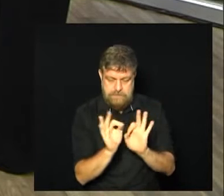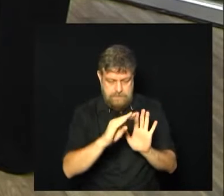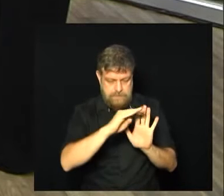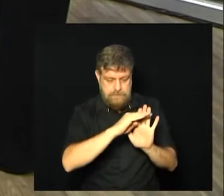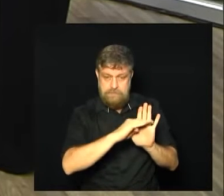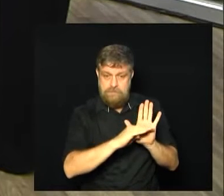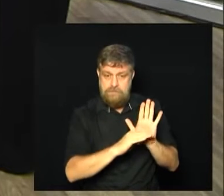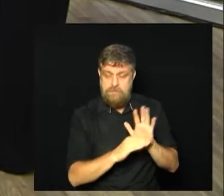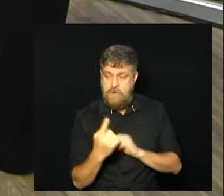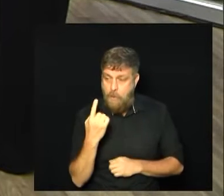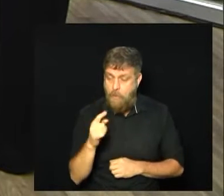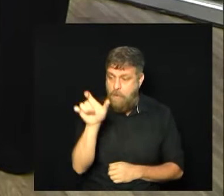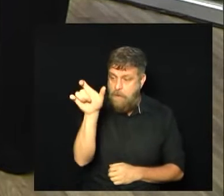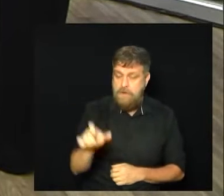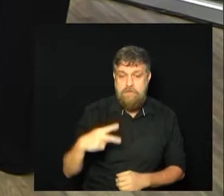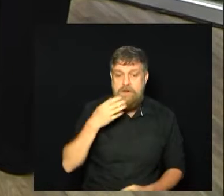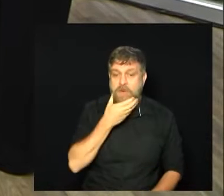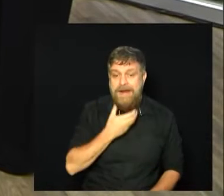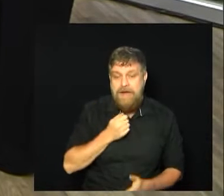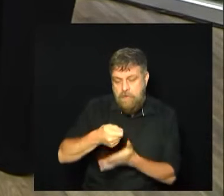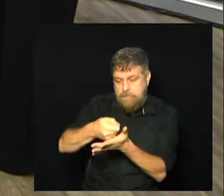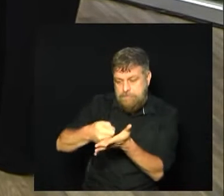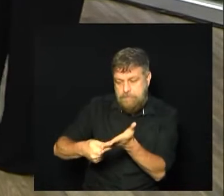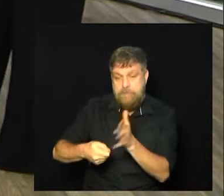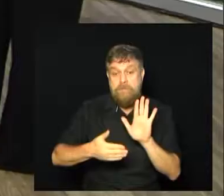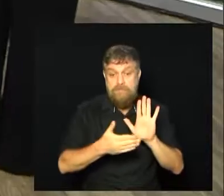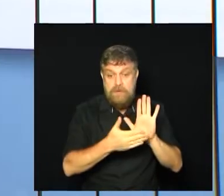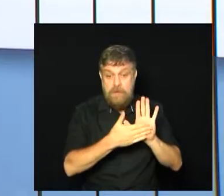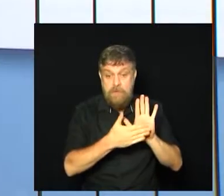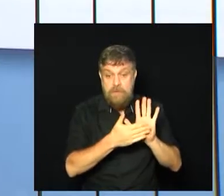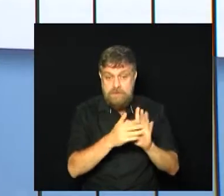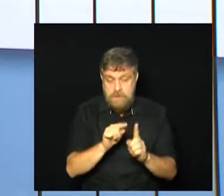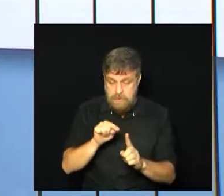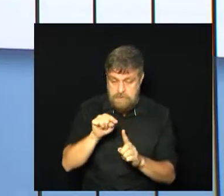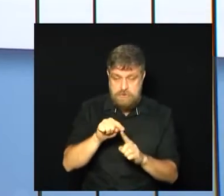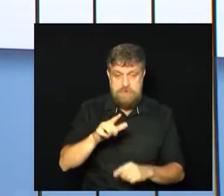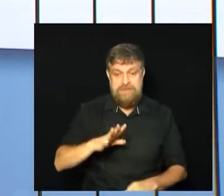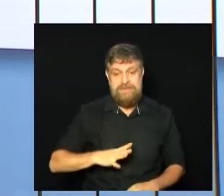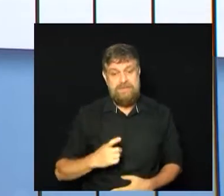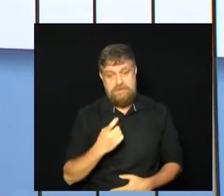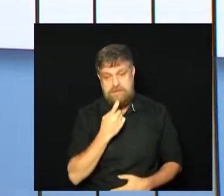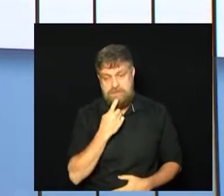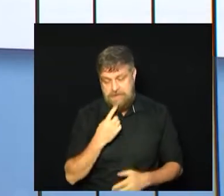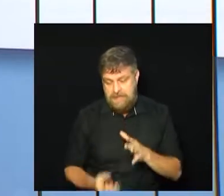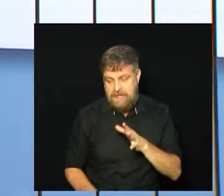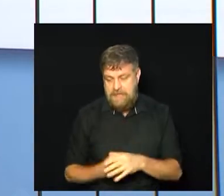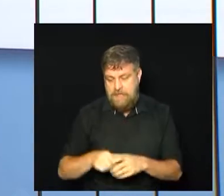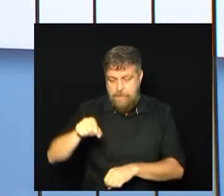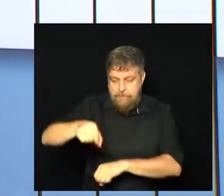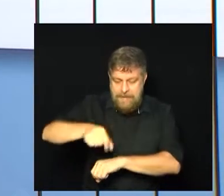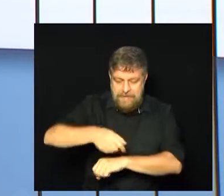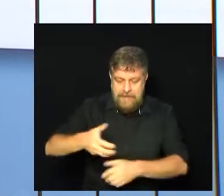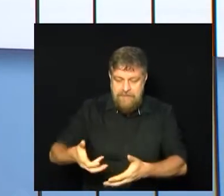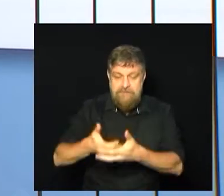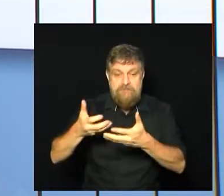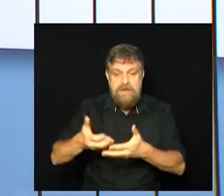fala de autoria do vereador Carmo Luiz. A proposta pretende instituir aqui em Campinas a horta